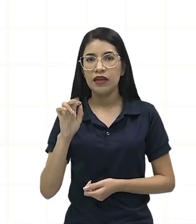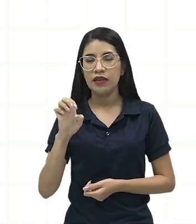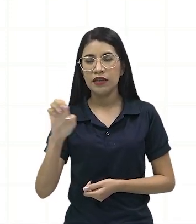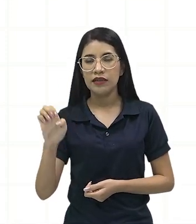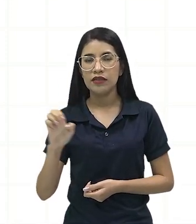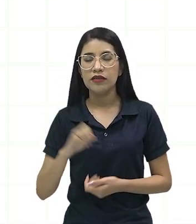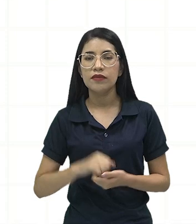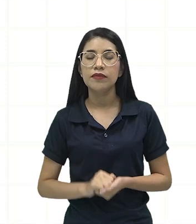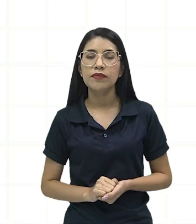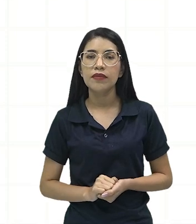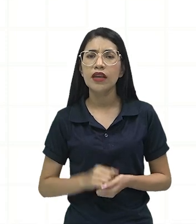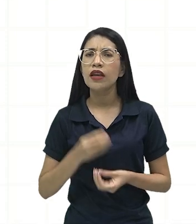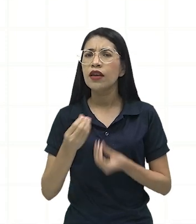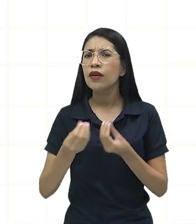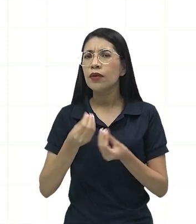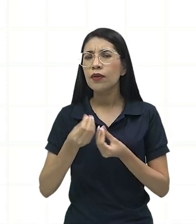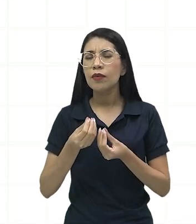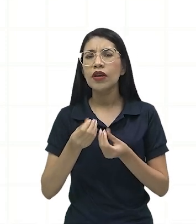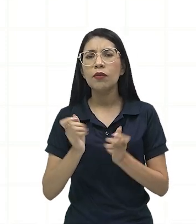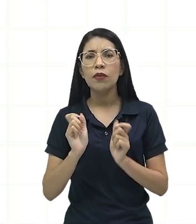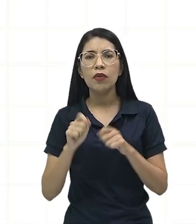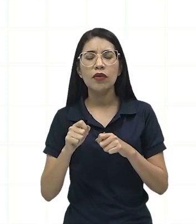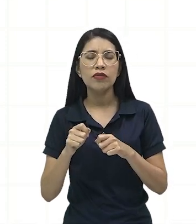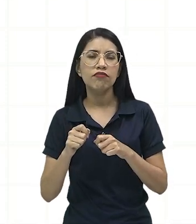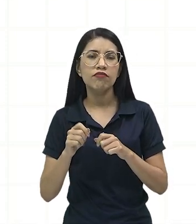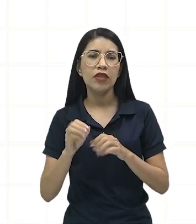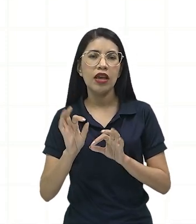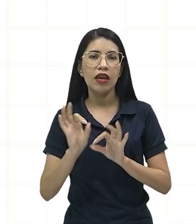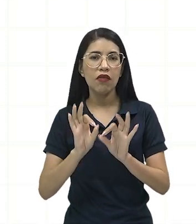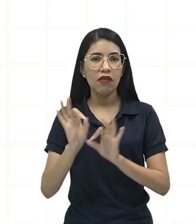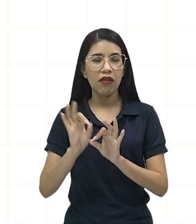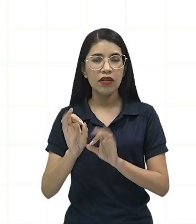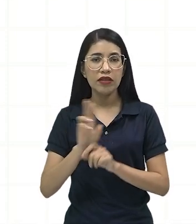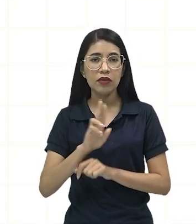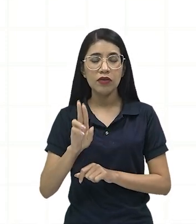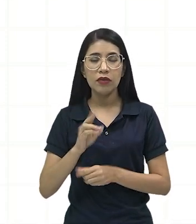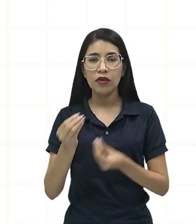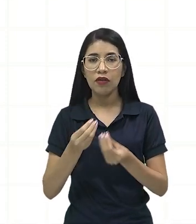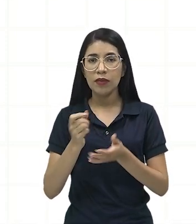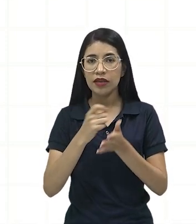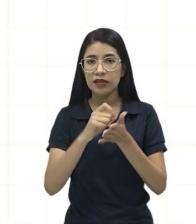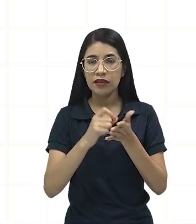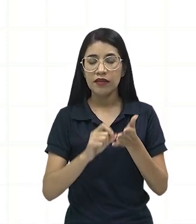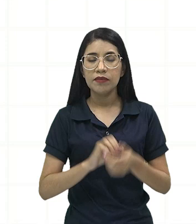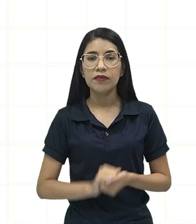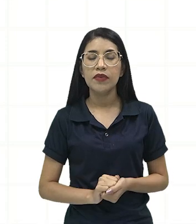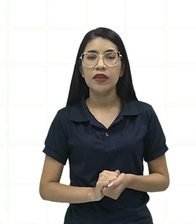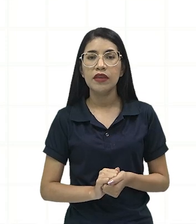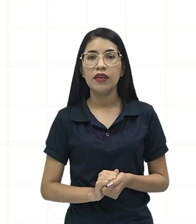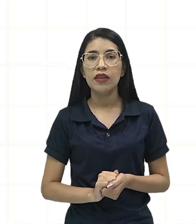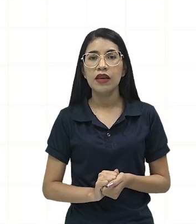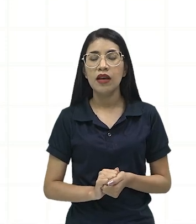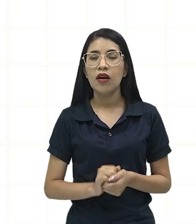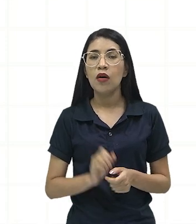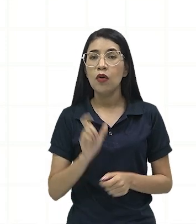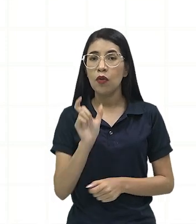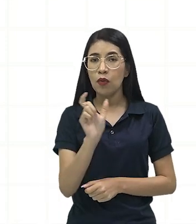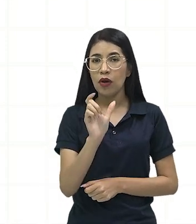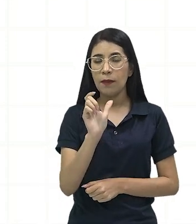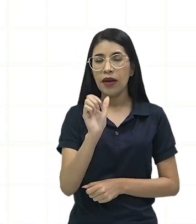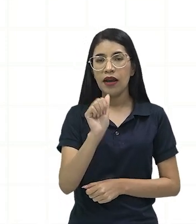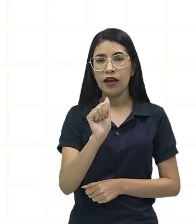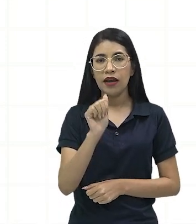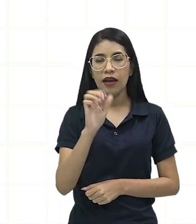cachorro. E como é que funciona para a gente escrever esse nome, gente? Precisamos lembrar que o primeiro nome ele faz referência